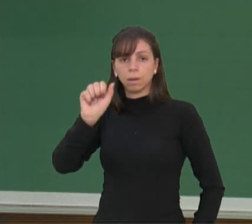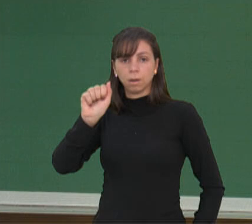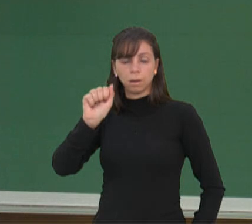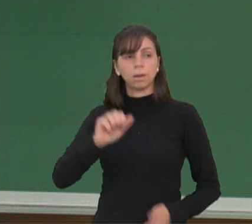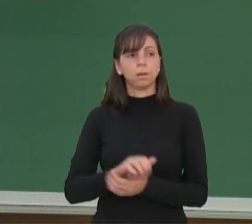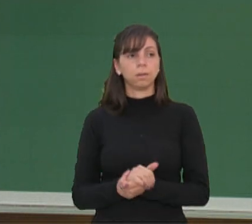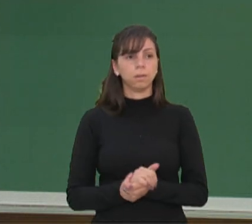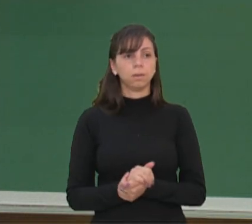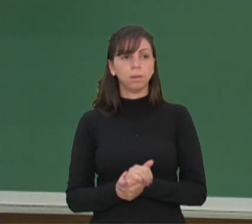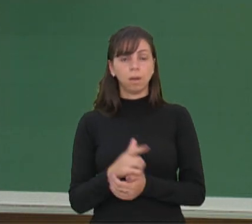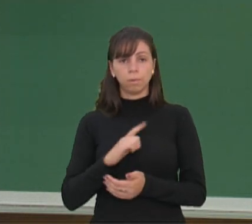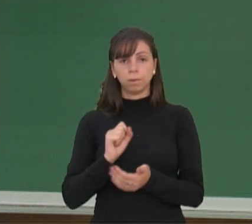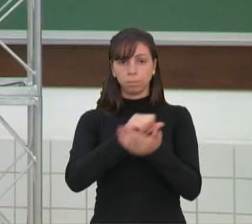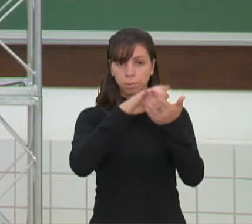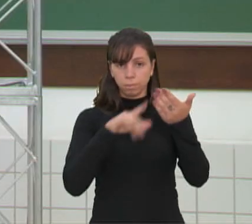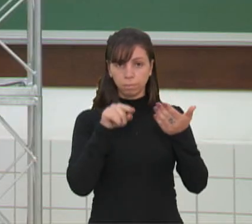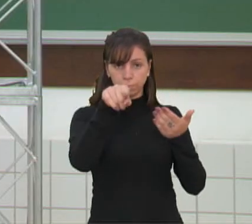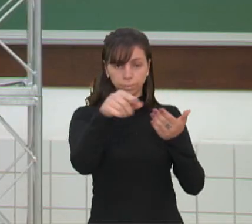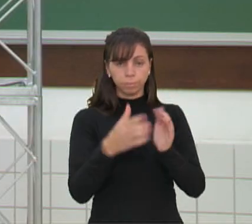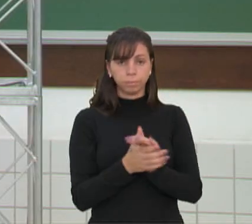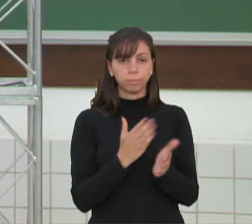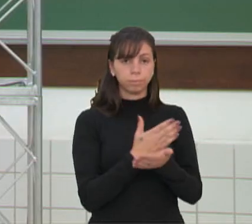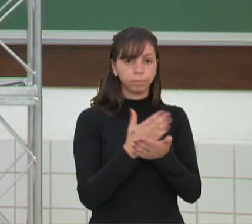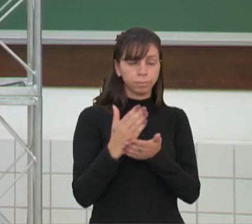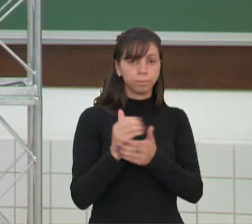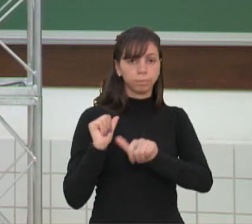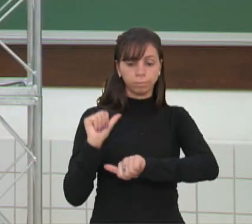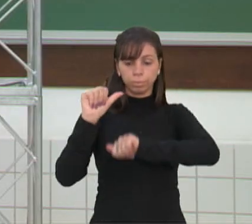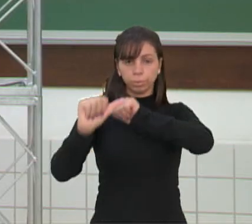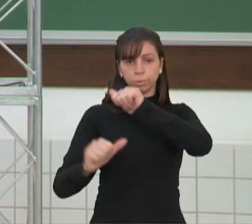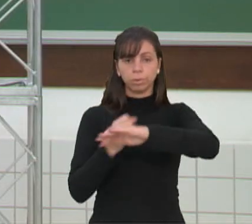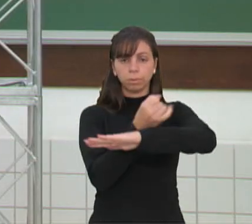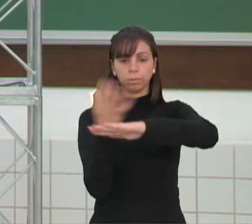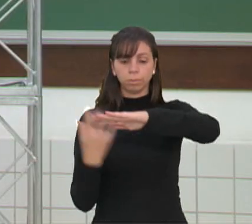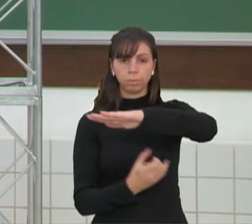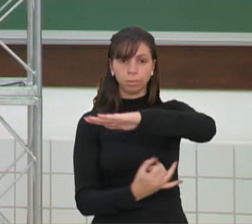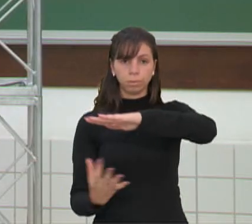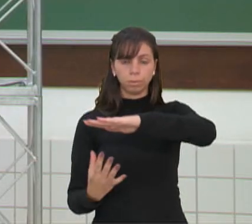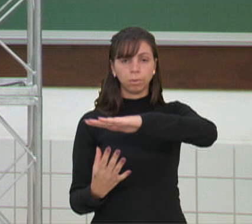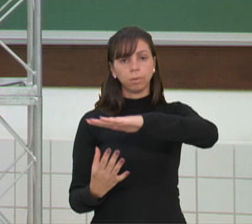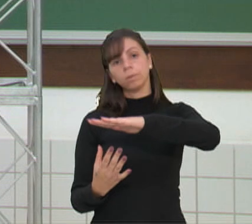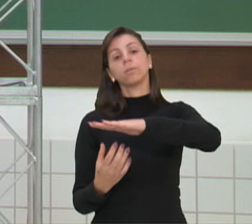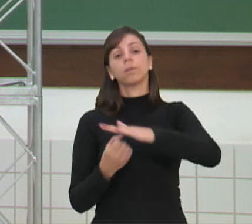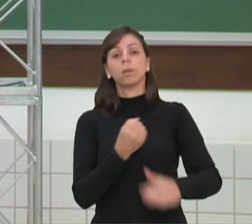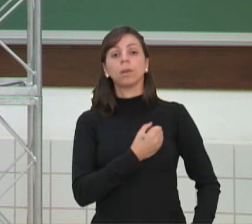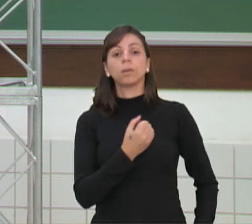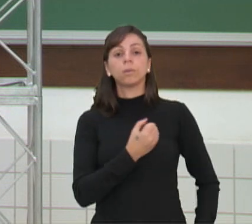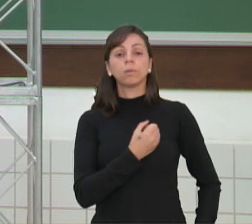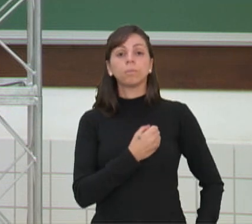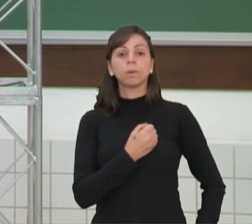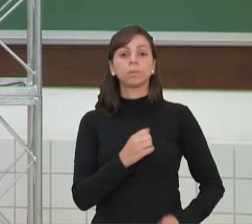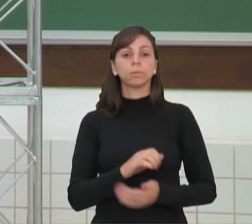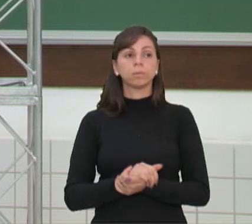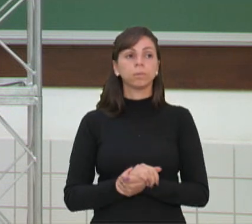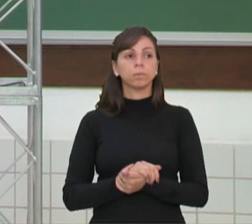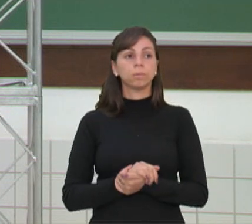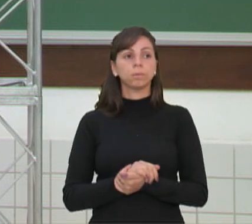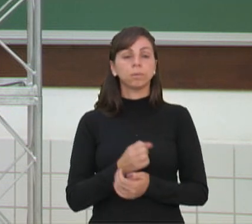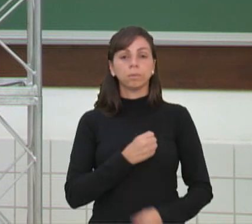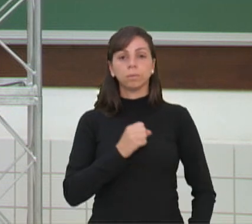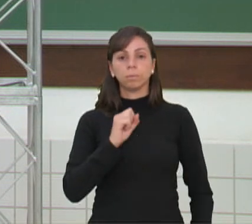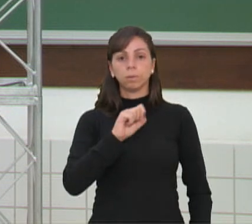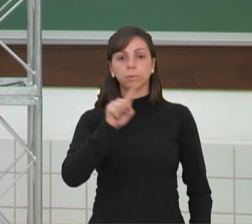E agora eu tenho um exercício para você. Nós vamos começar transformando essas frações em números decimais. Isso é uma informação muito importante para